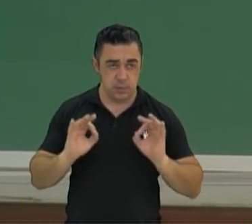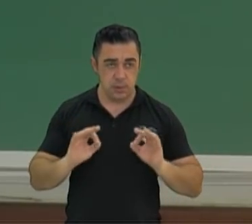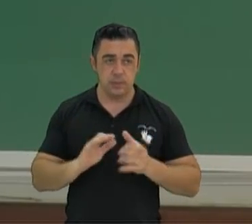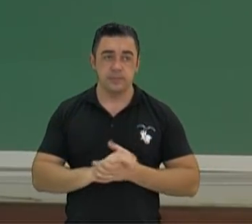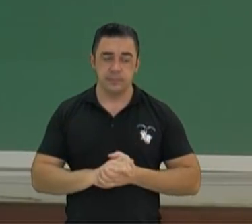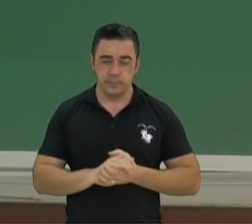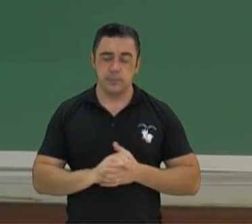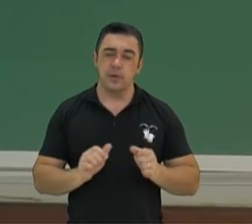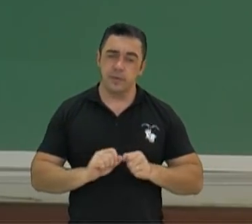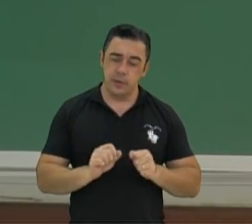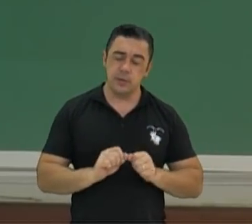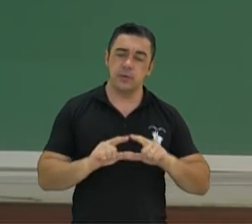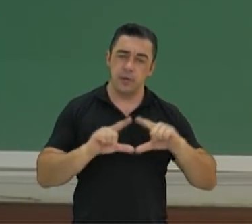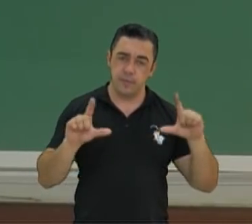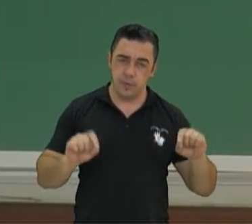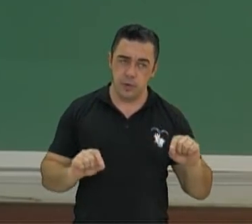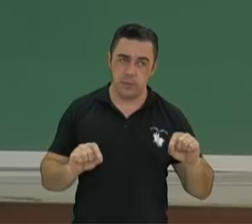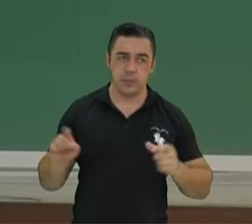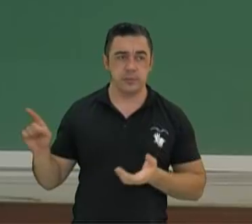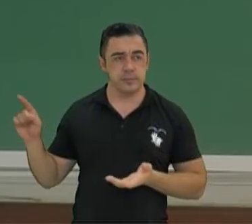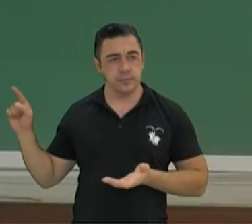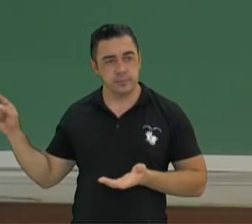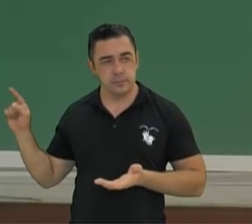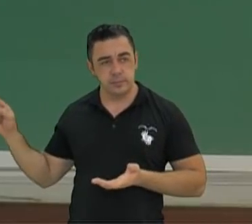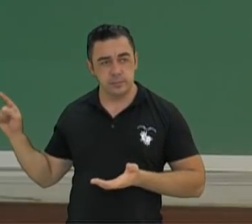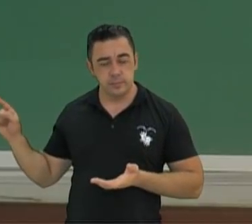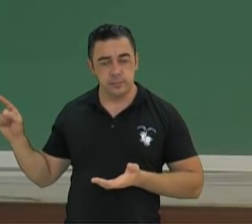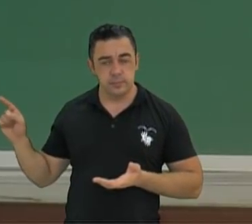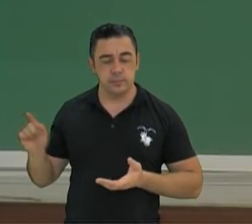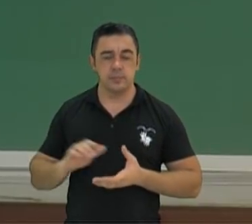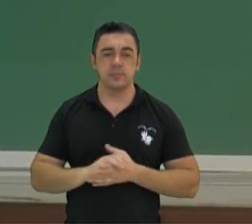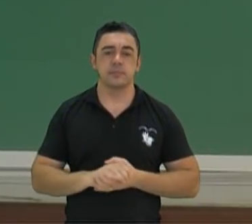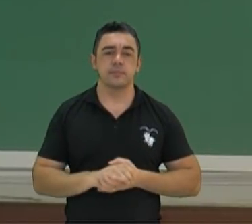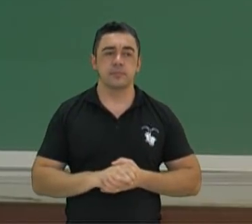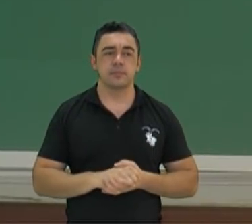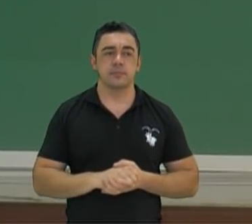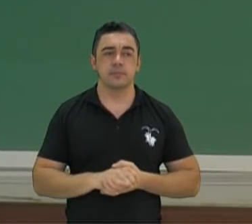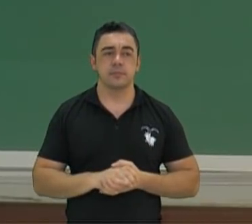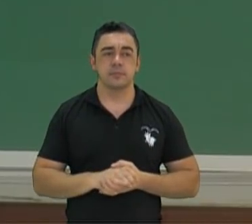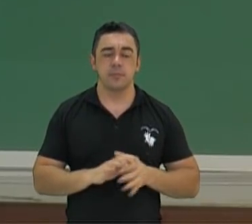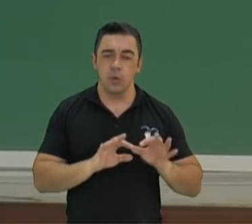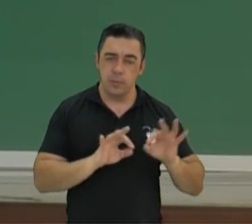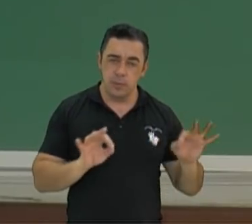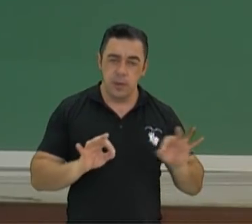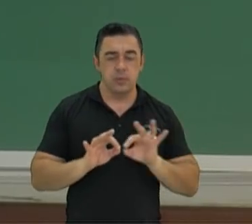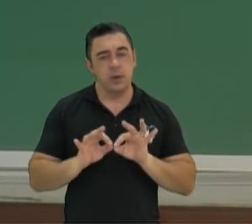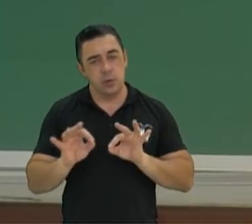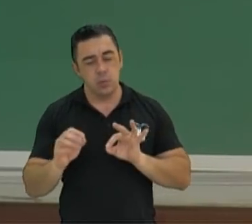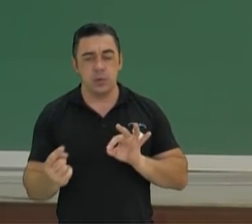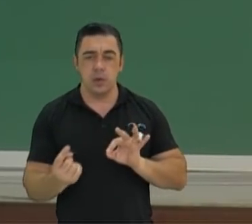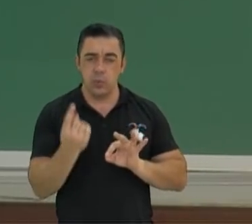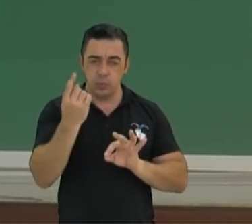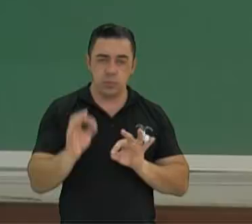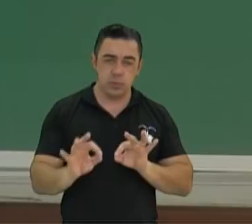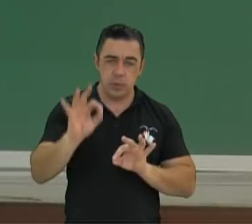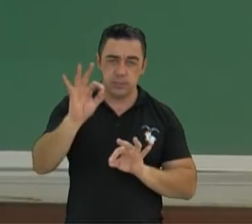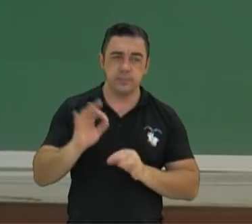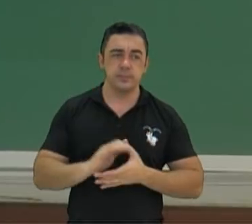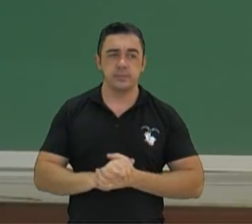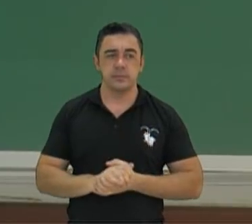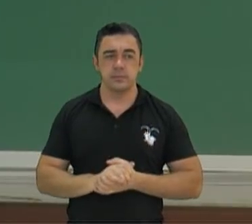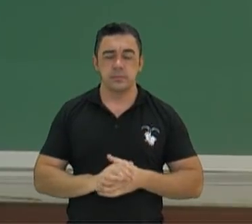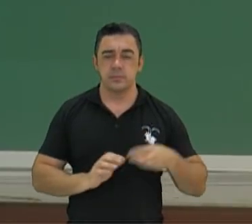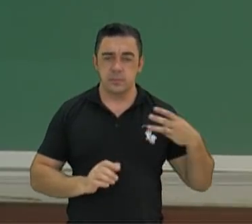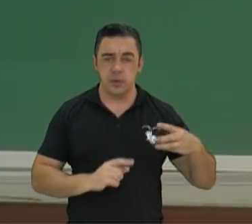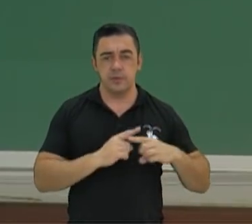Então, multiplicando para calcular o volume desse empilhamento, comprimento vezes largura vezes altura,